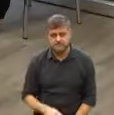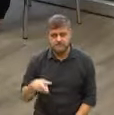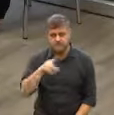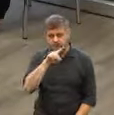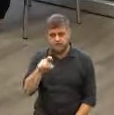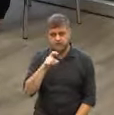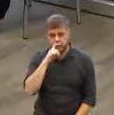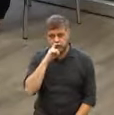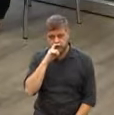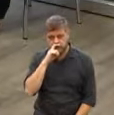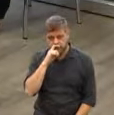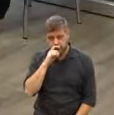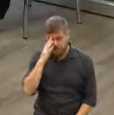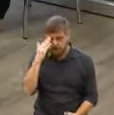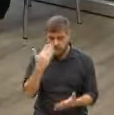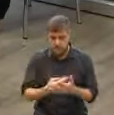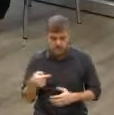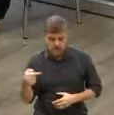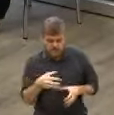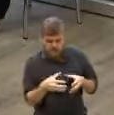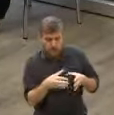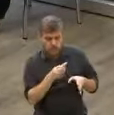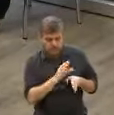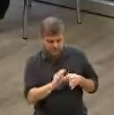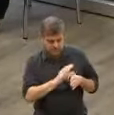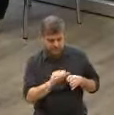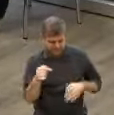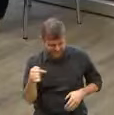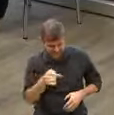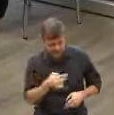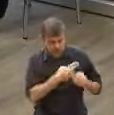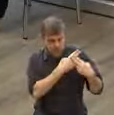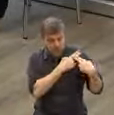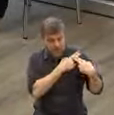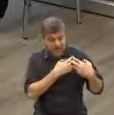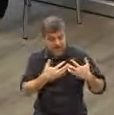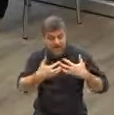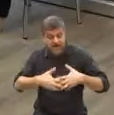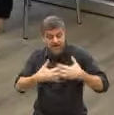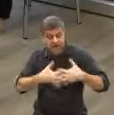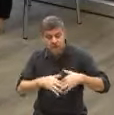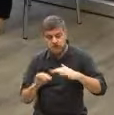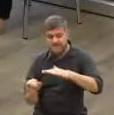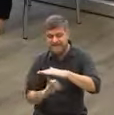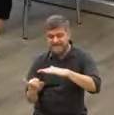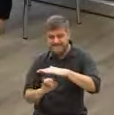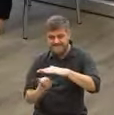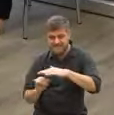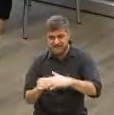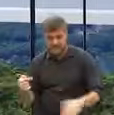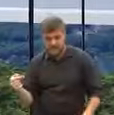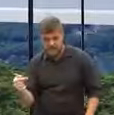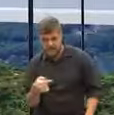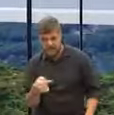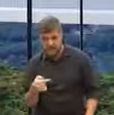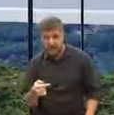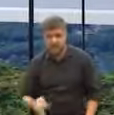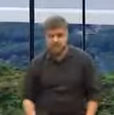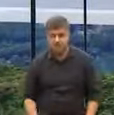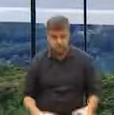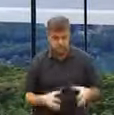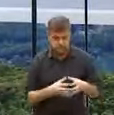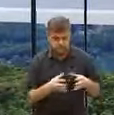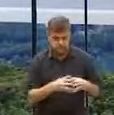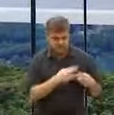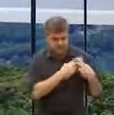Eu acho que o papel do CMDCA é isso, cuidar do bom funcionamento das entidades, porque ele é um órgão